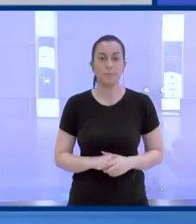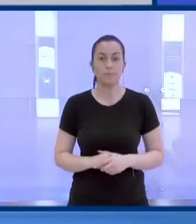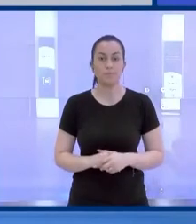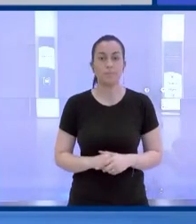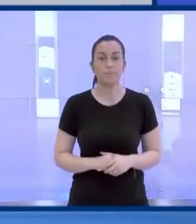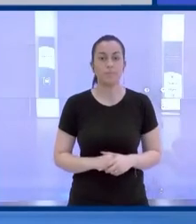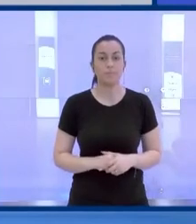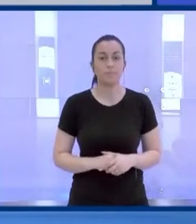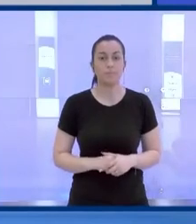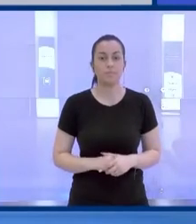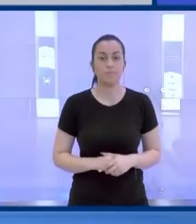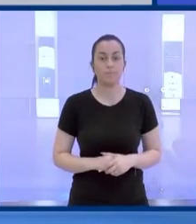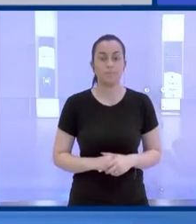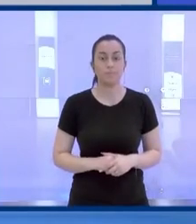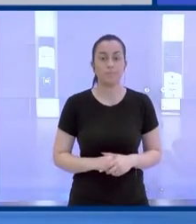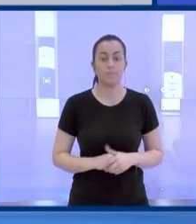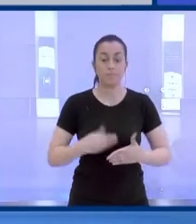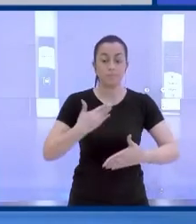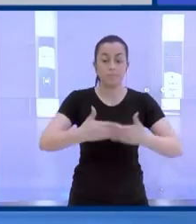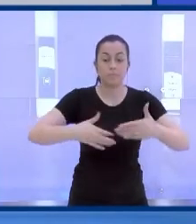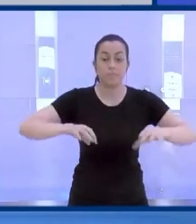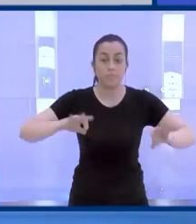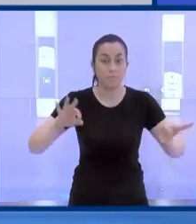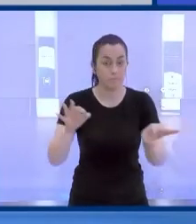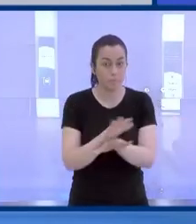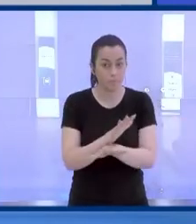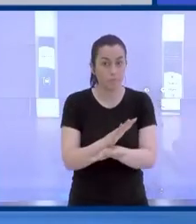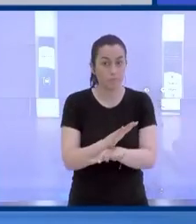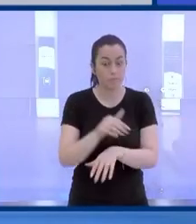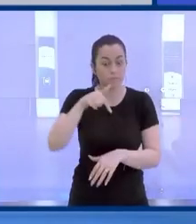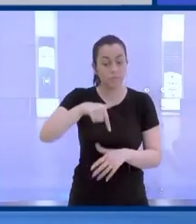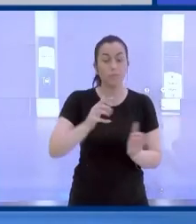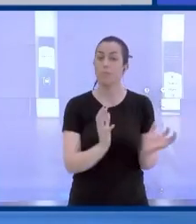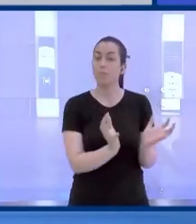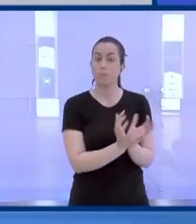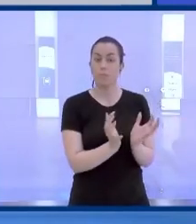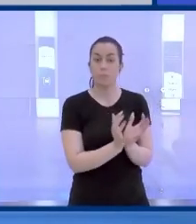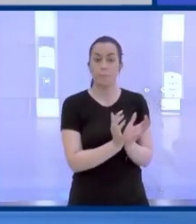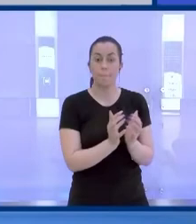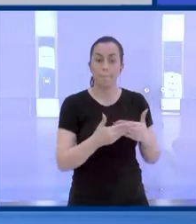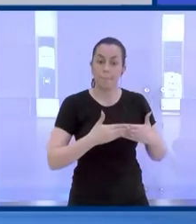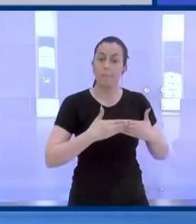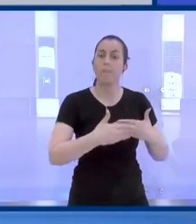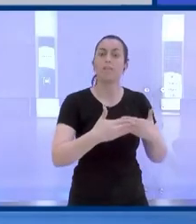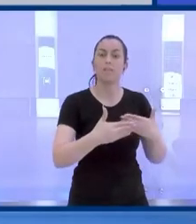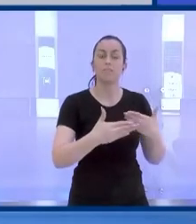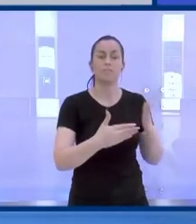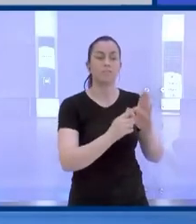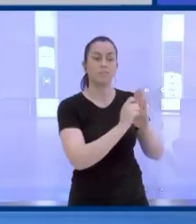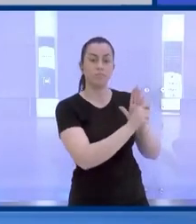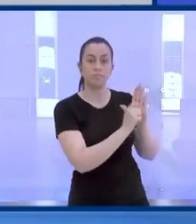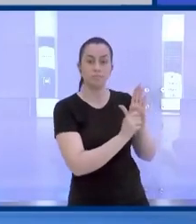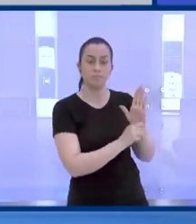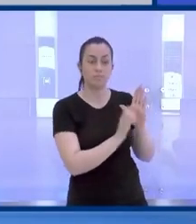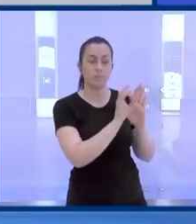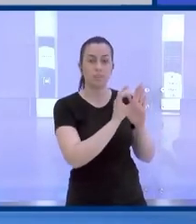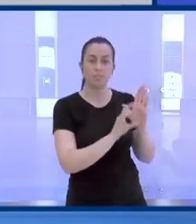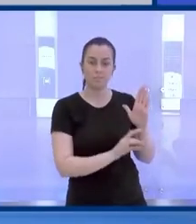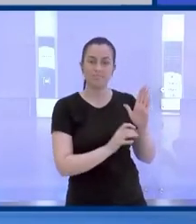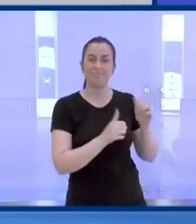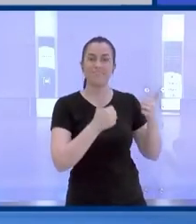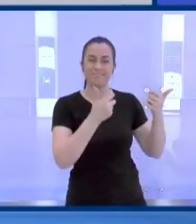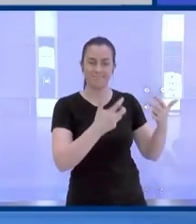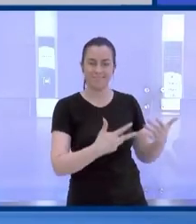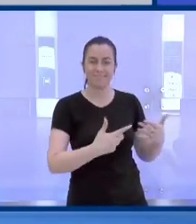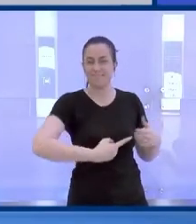Ao término da sessão, a comissão de licitação procederá à abertura do envelope de habilitação da proponente classificada